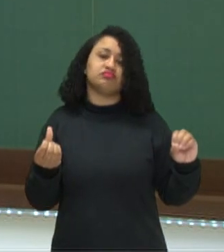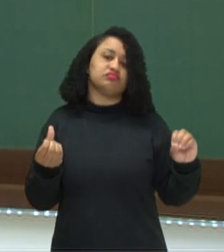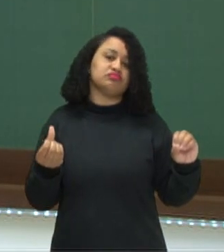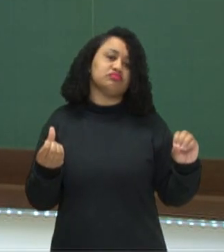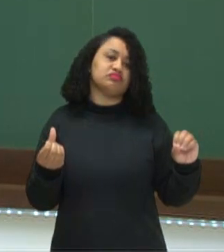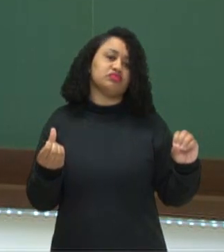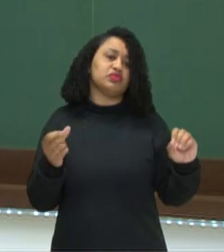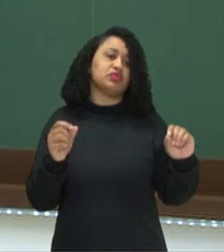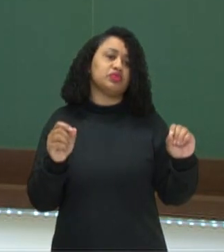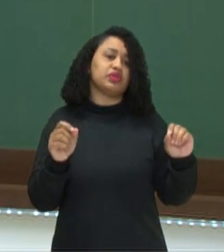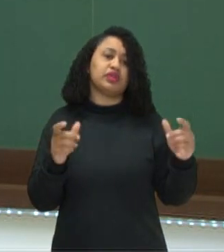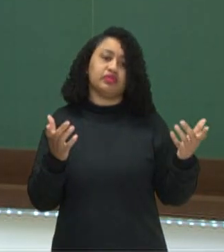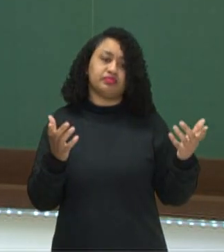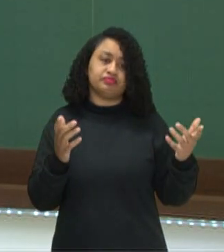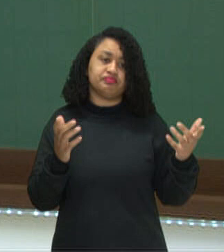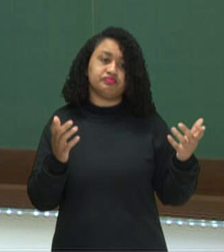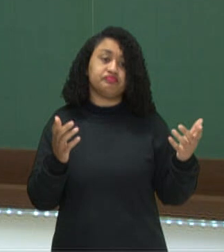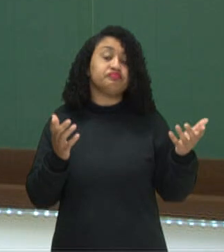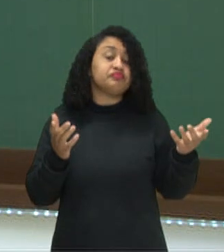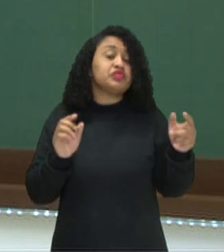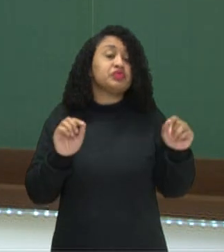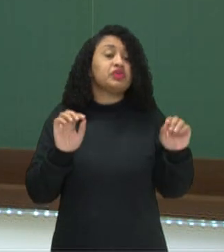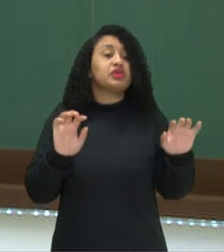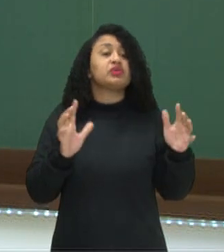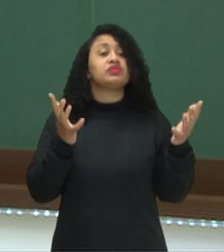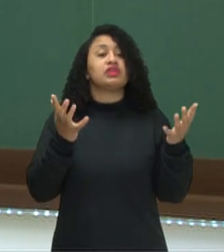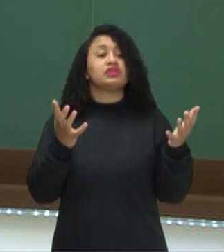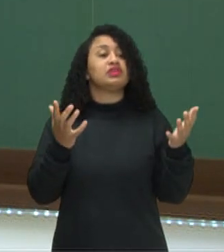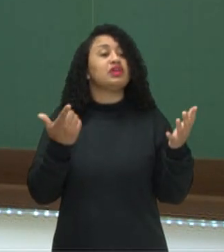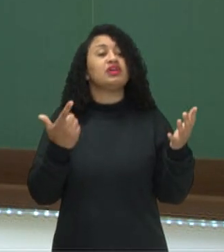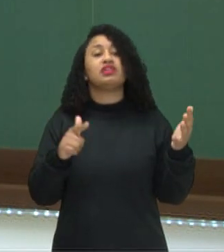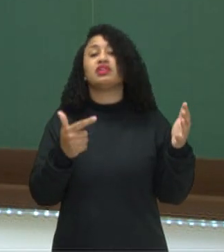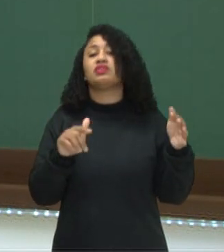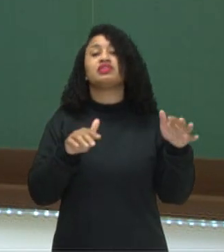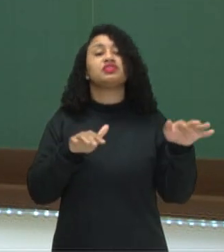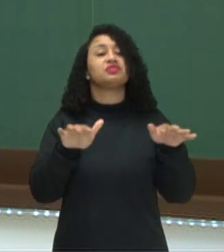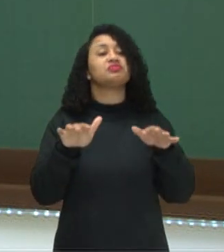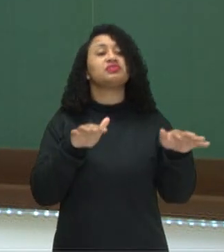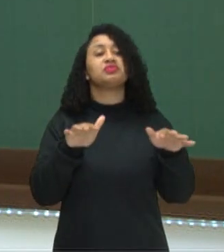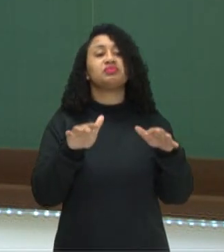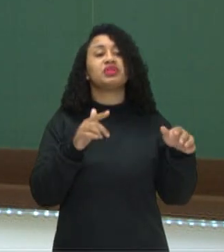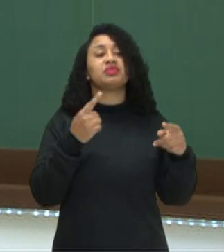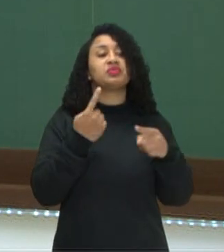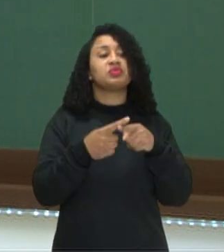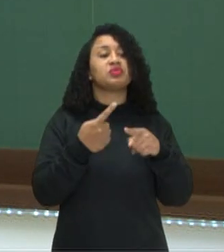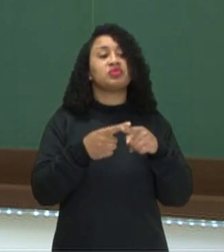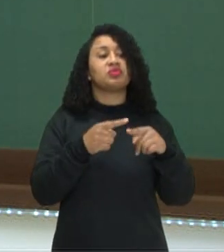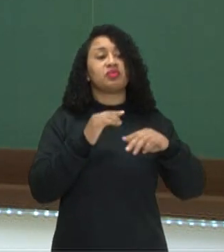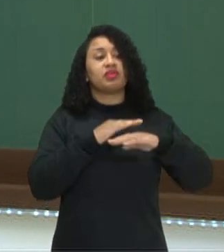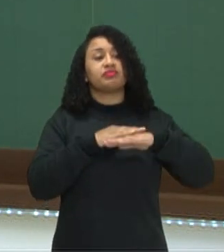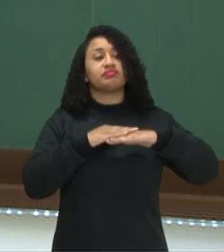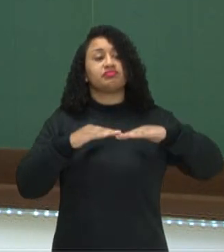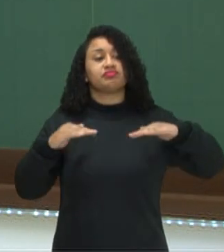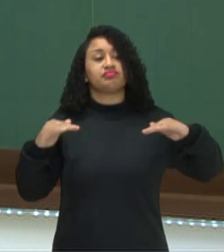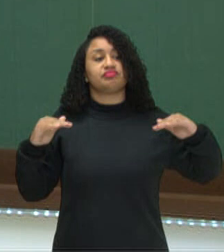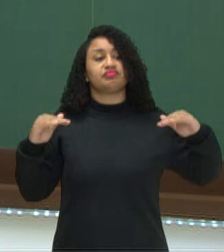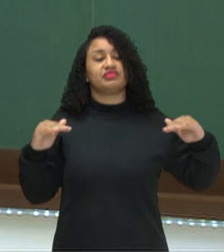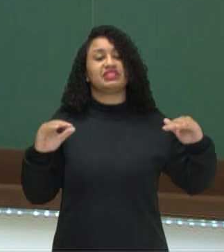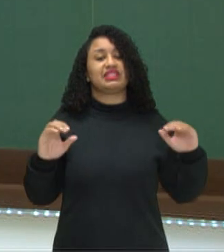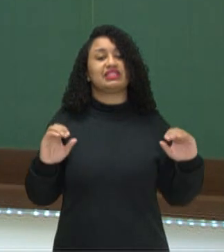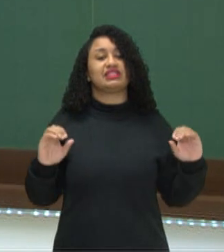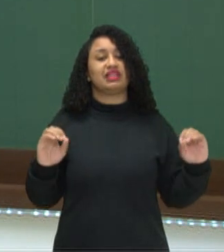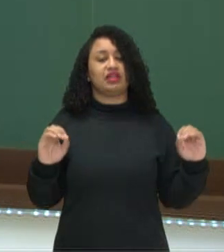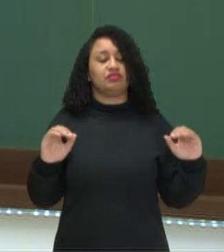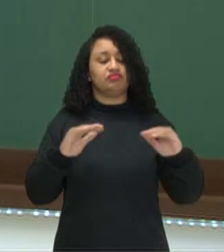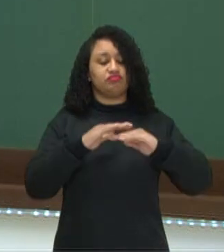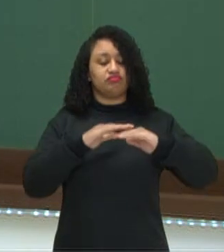segundos? E aí, o que acontece? Não há movimento, né, pessoal? Porque eles estão aqui, ó, a altura 0, tá